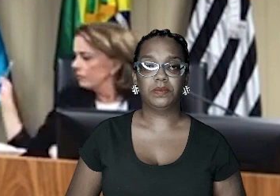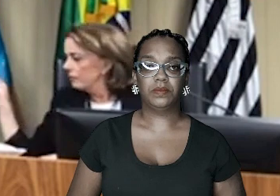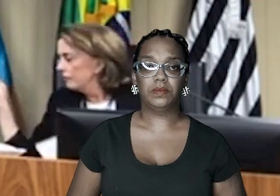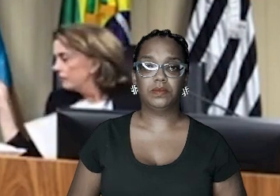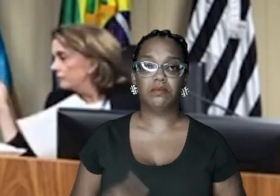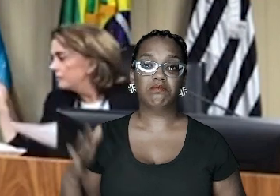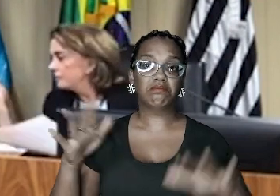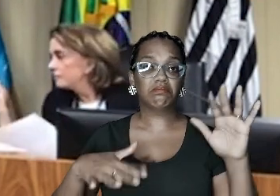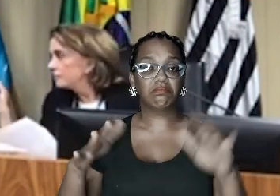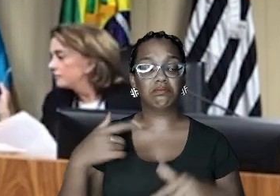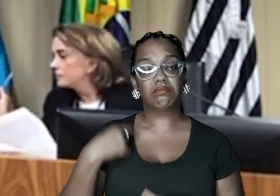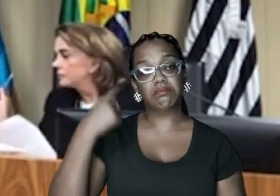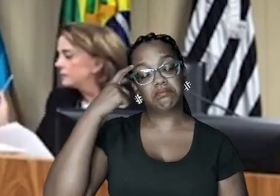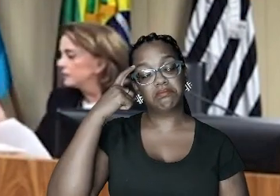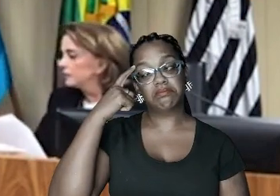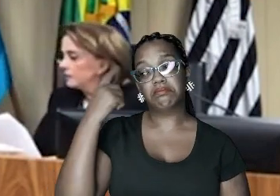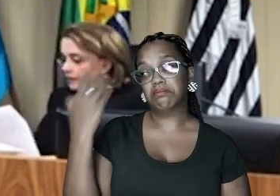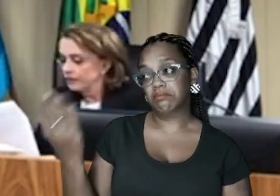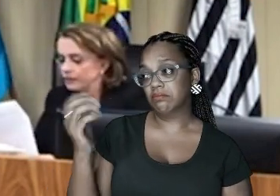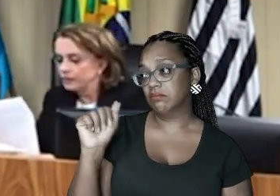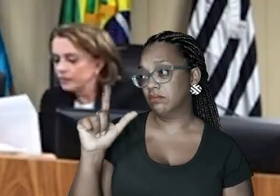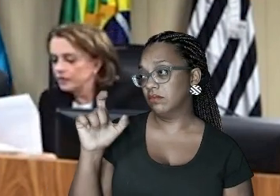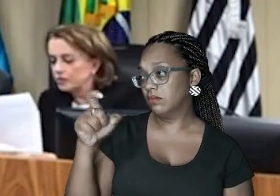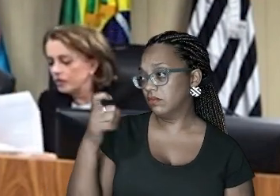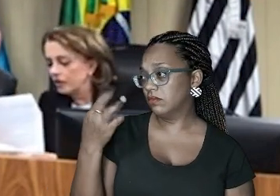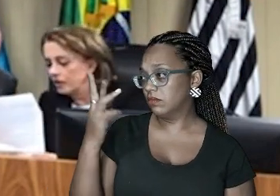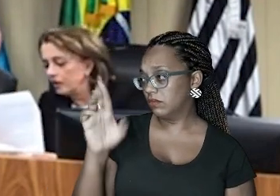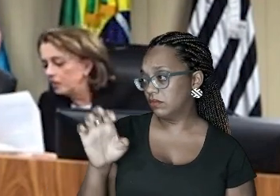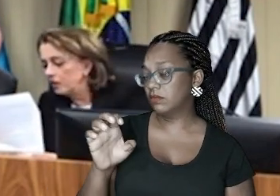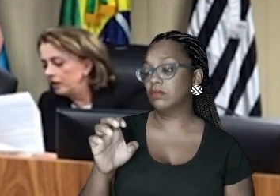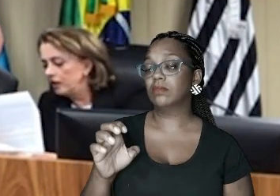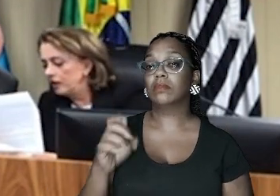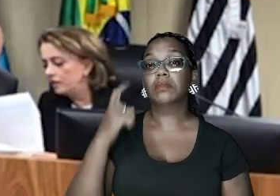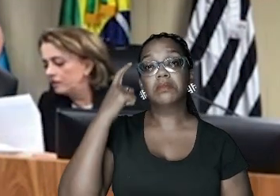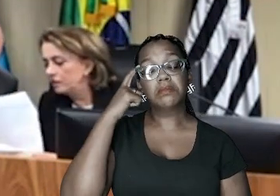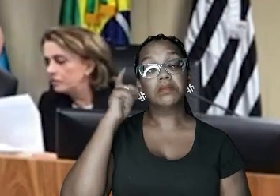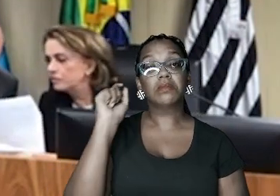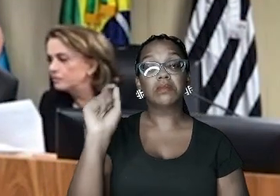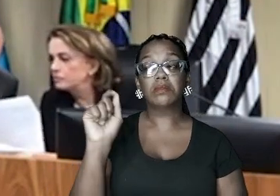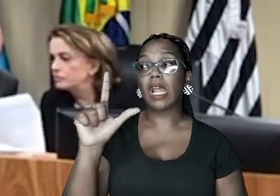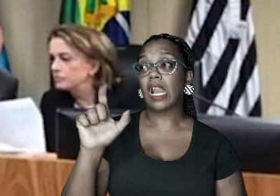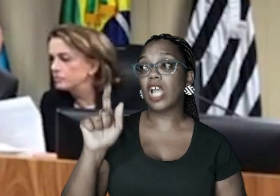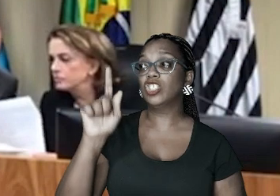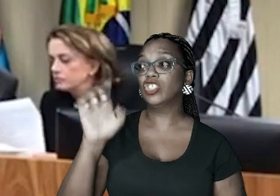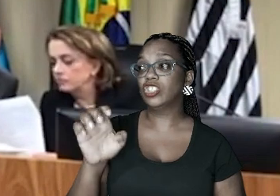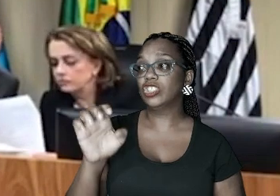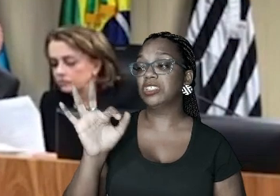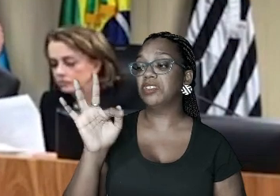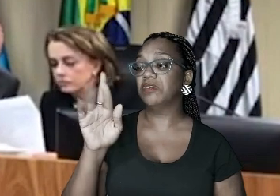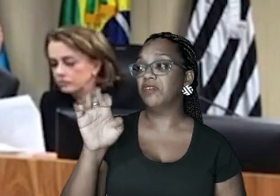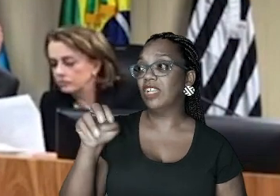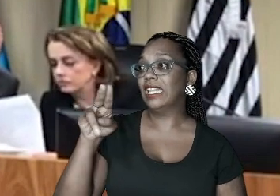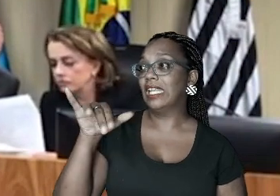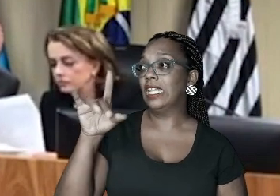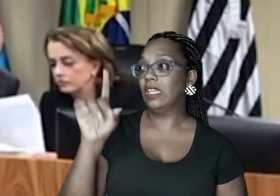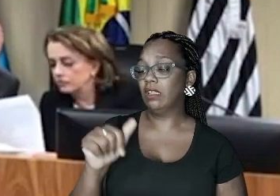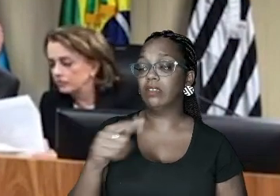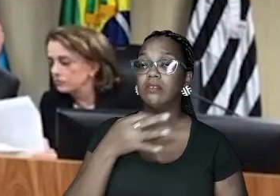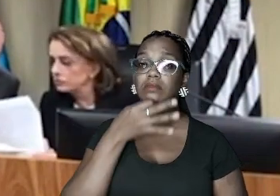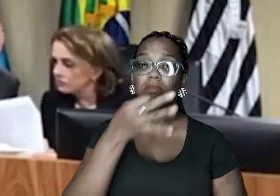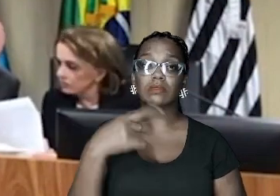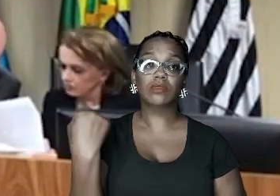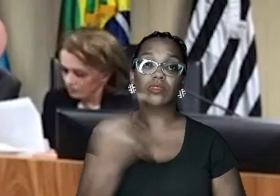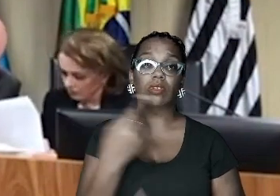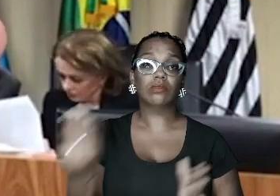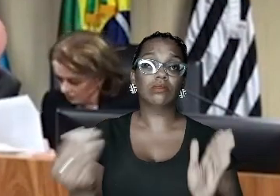pensando Alexandre né em termos de LED oferenda seria indicado que nós colocassemos elementos adicionais